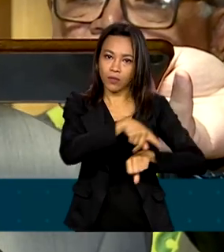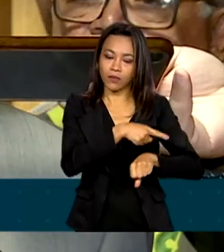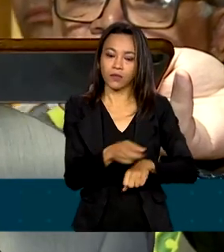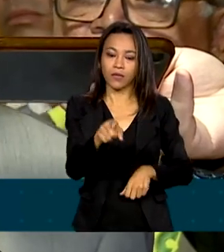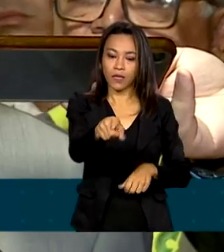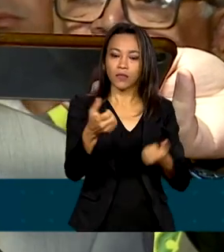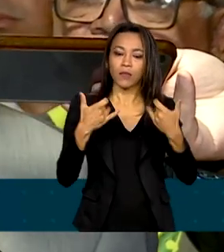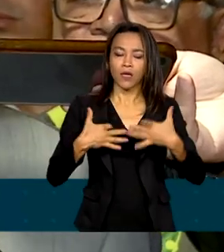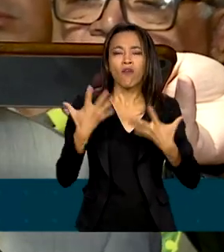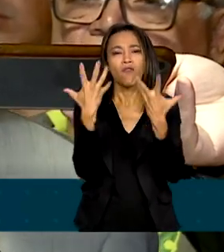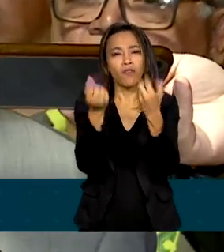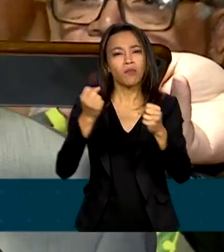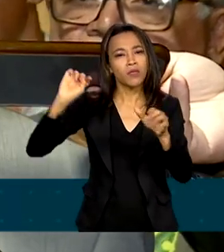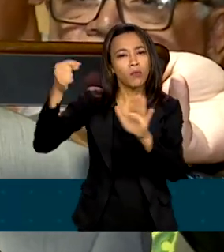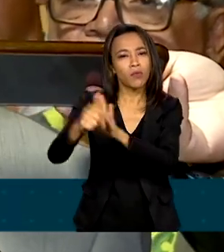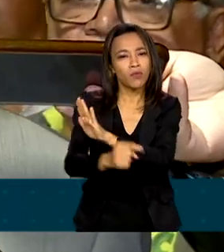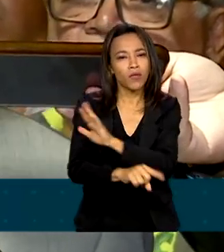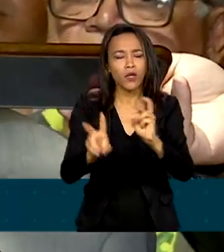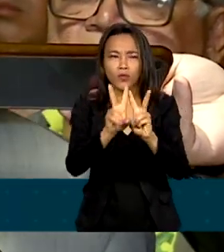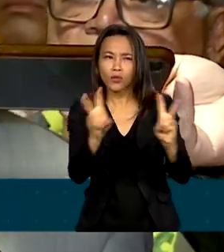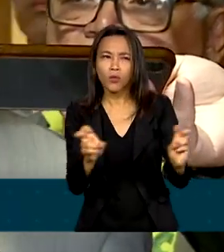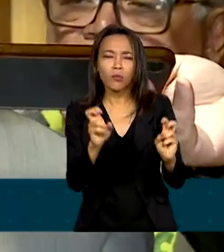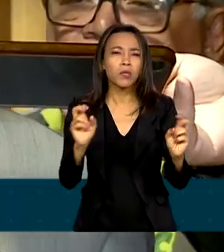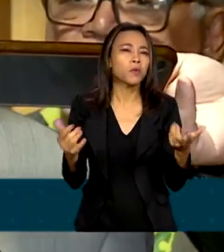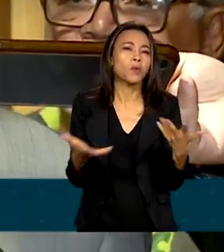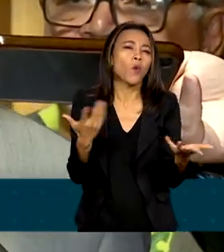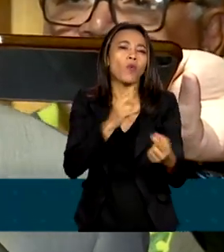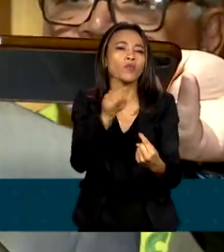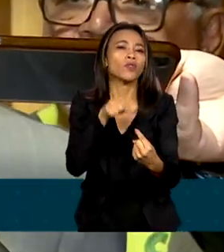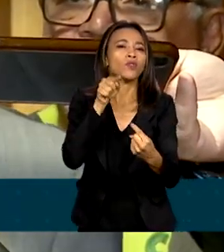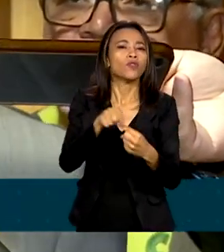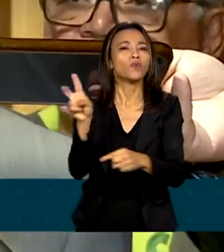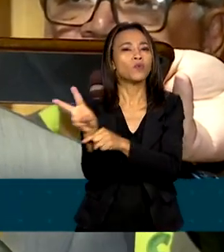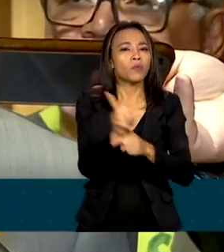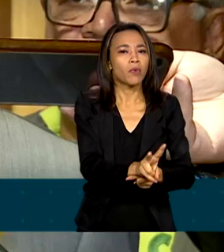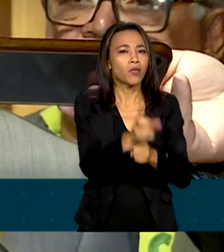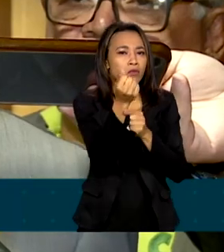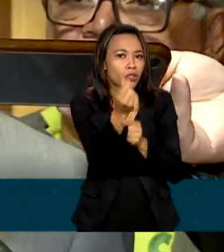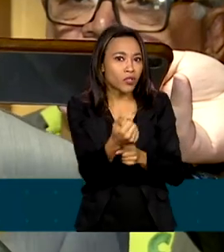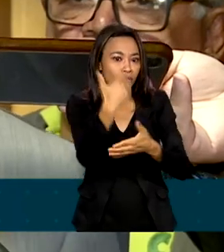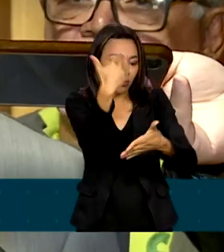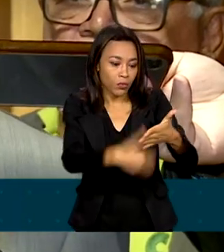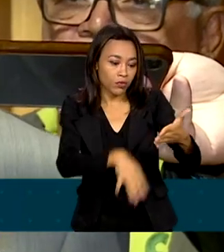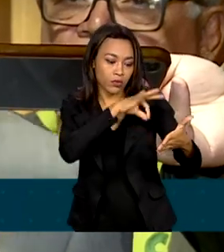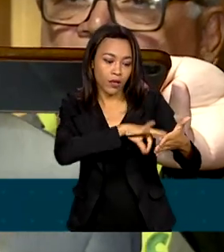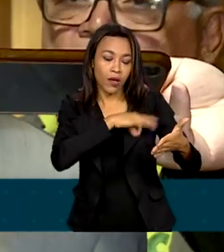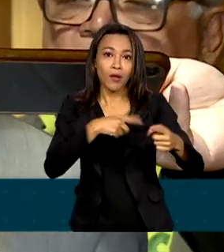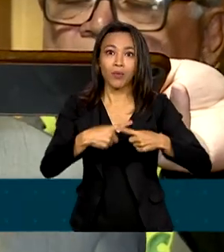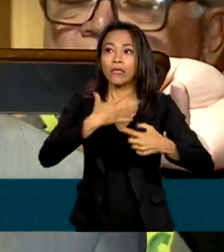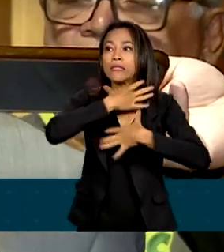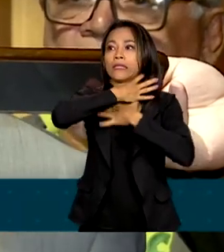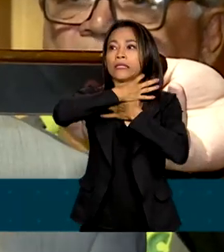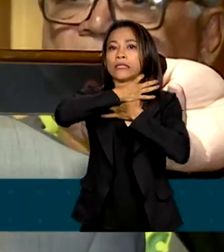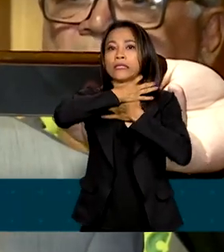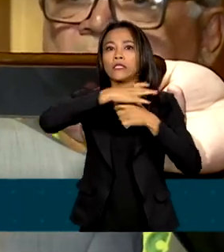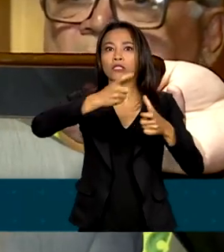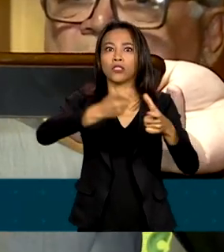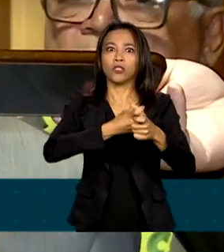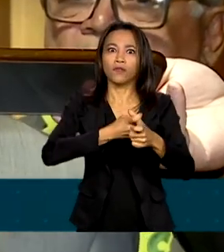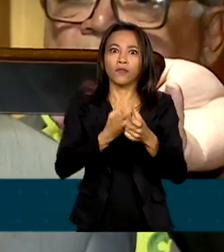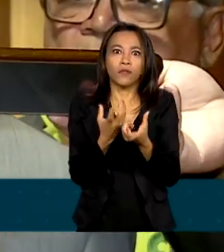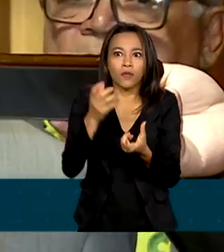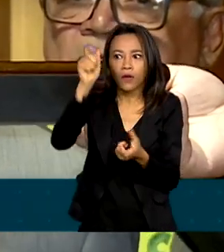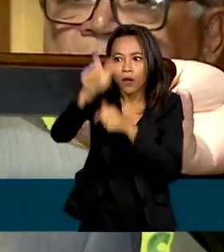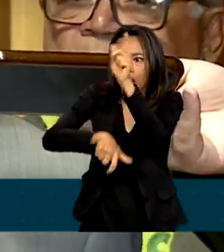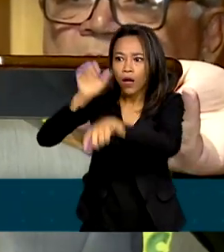aprofundar essa discussão do papel dos consignados Qual o seu objetivo o grande dívida mesmo porque passam grandes quantidades de